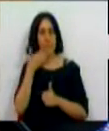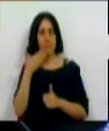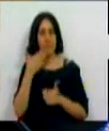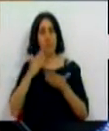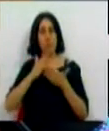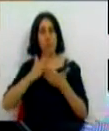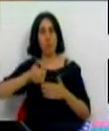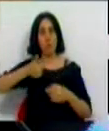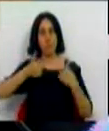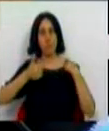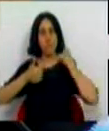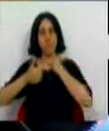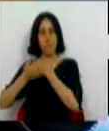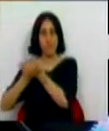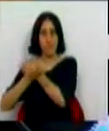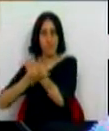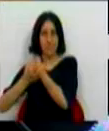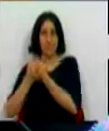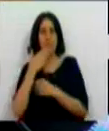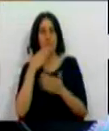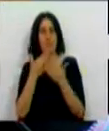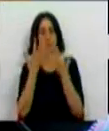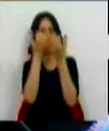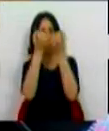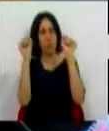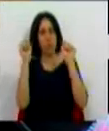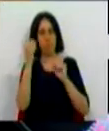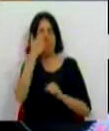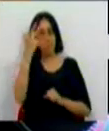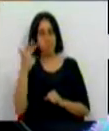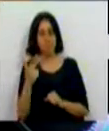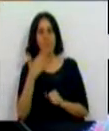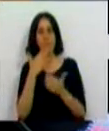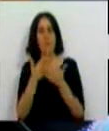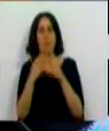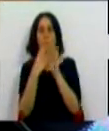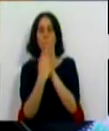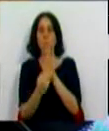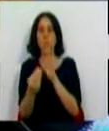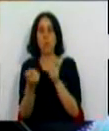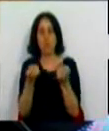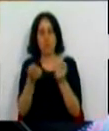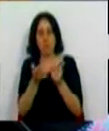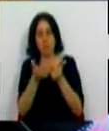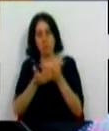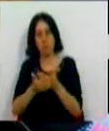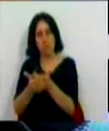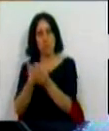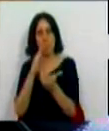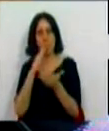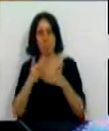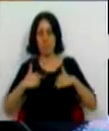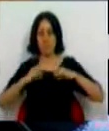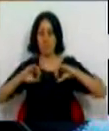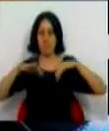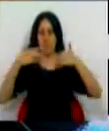papel central que, no uso pleno da sua autonomia, definirá os modelos de organização e tomará a iniciativa